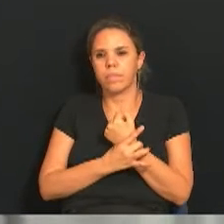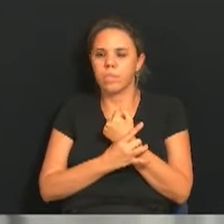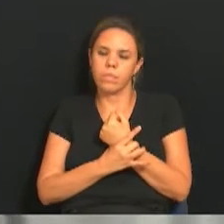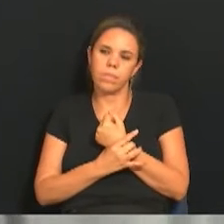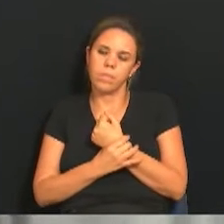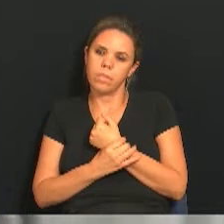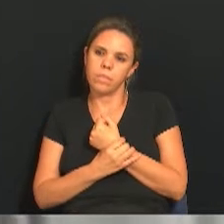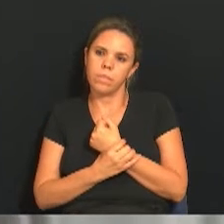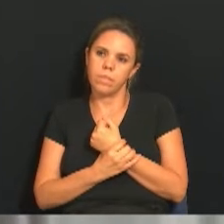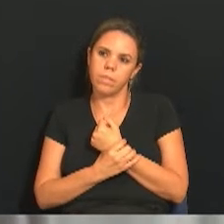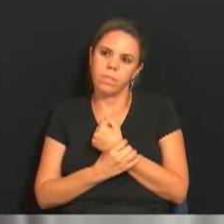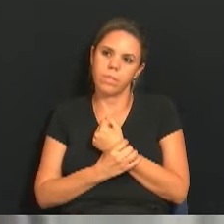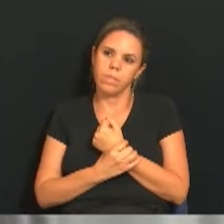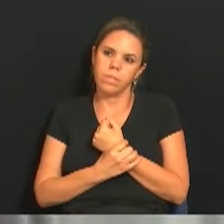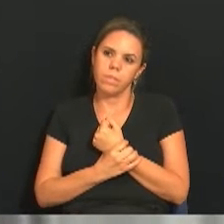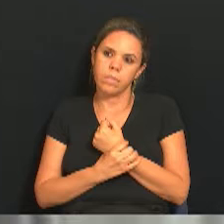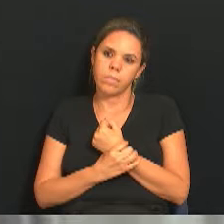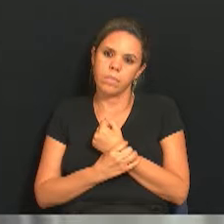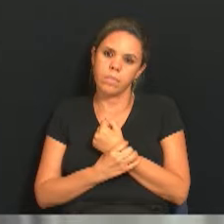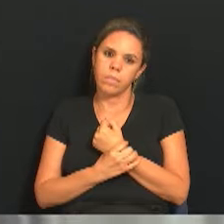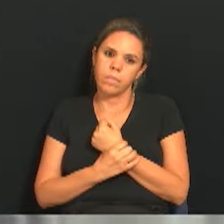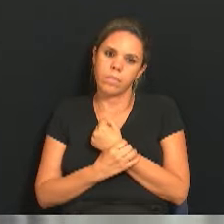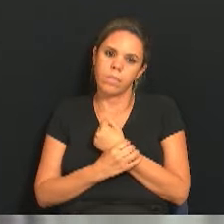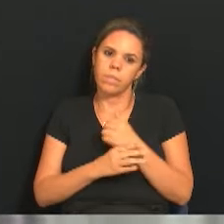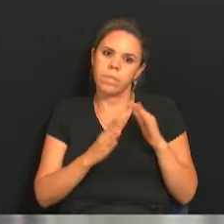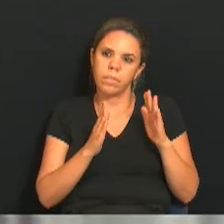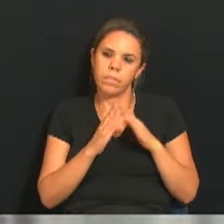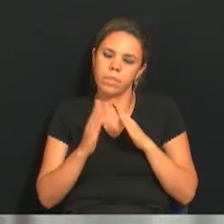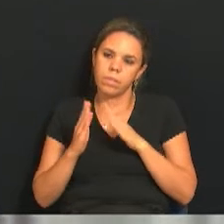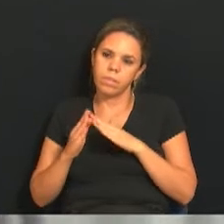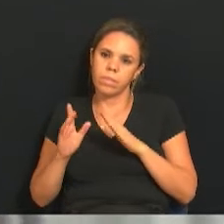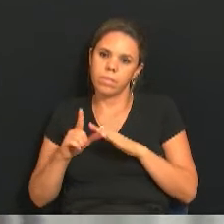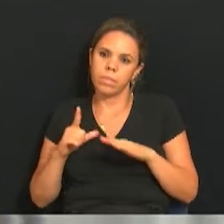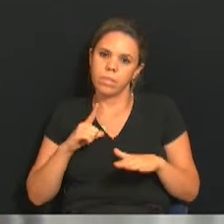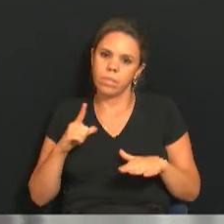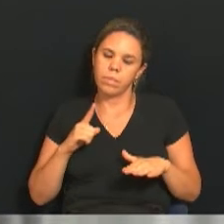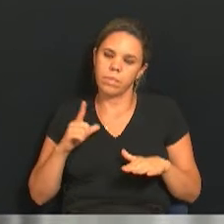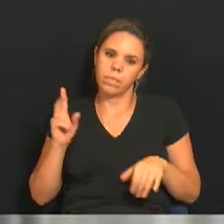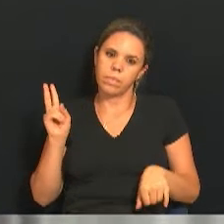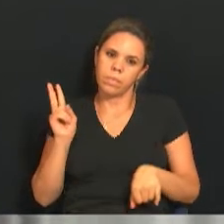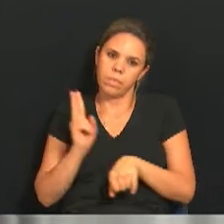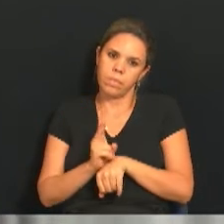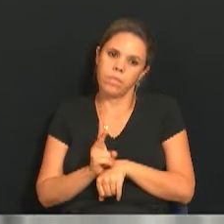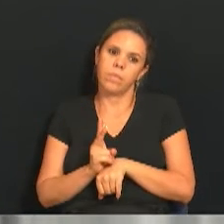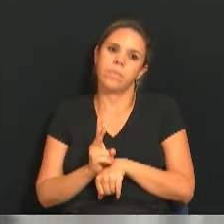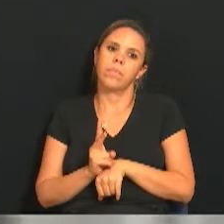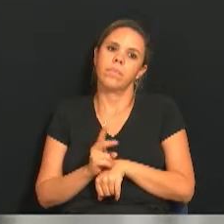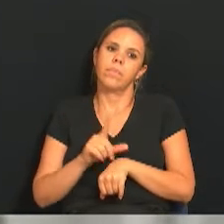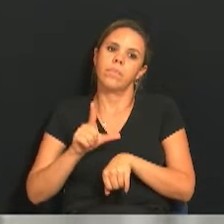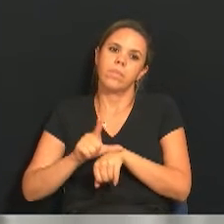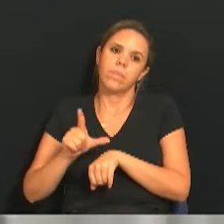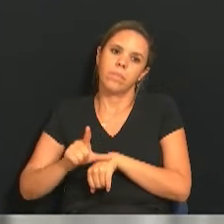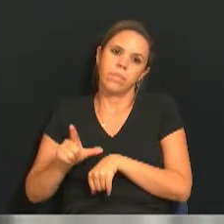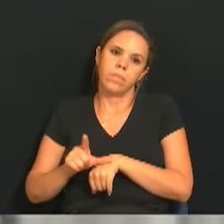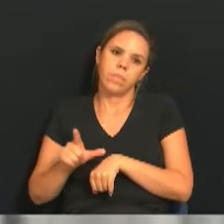resgatar a moradia que ali existe, resgatar o comércio que está